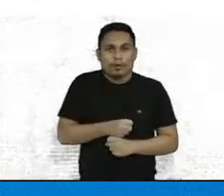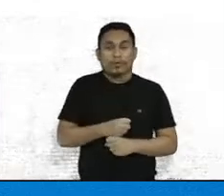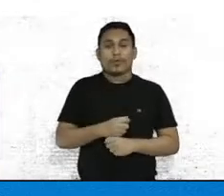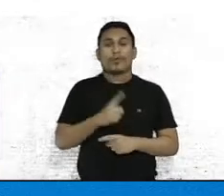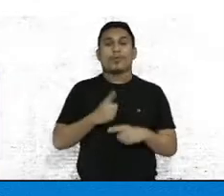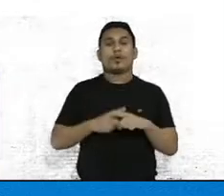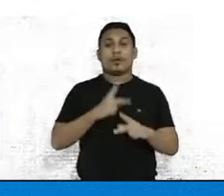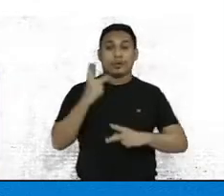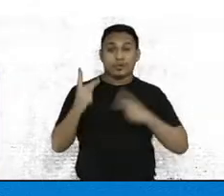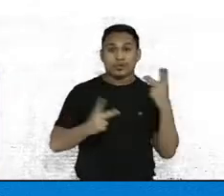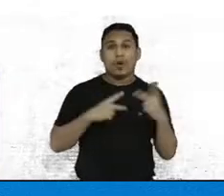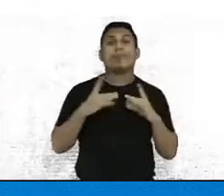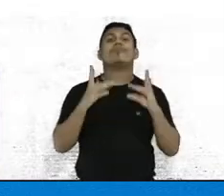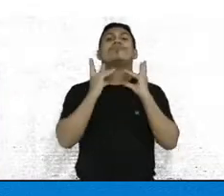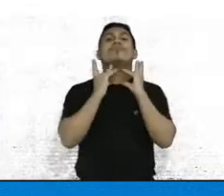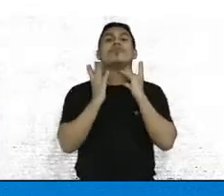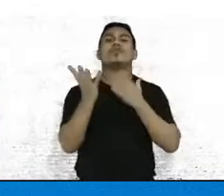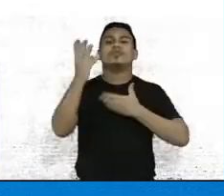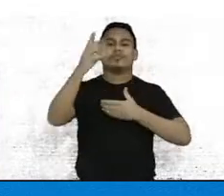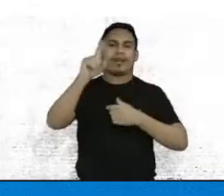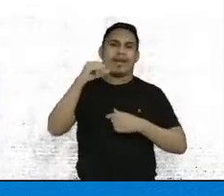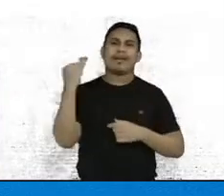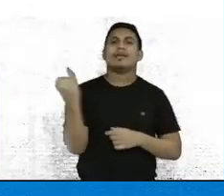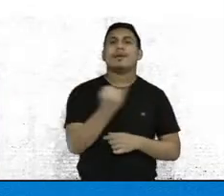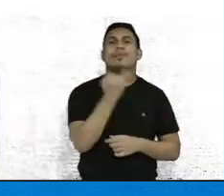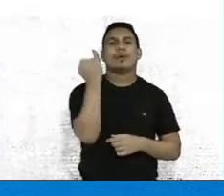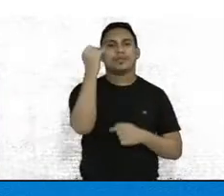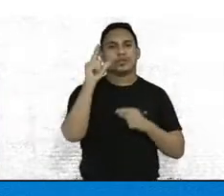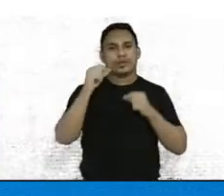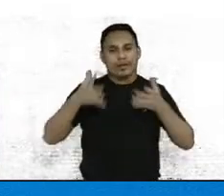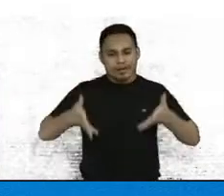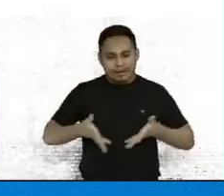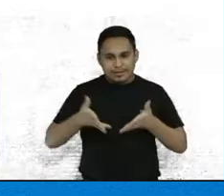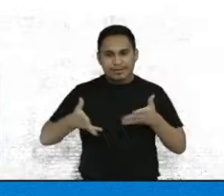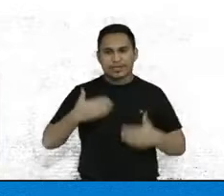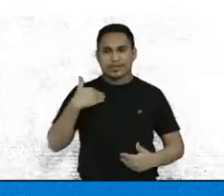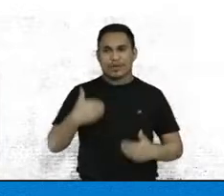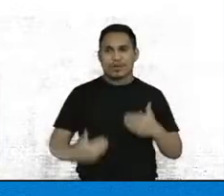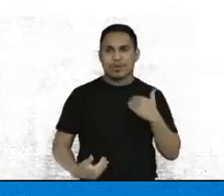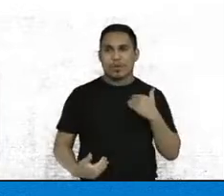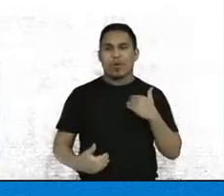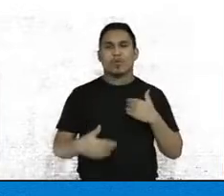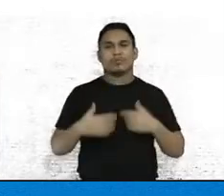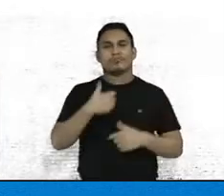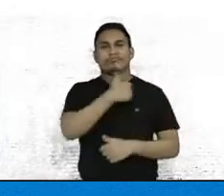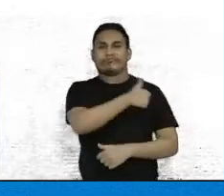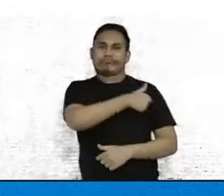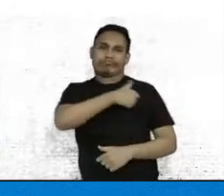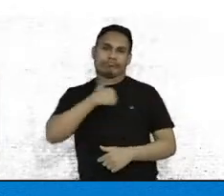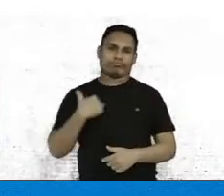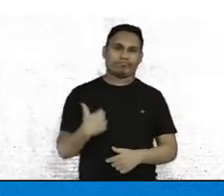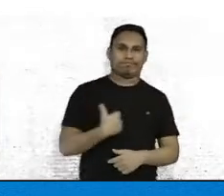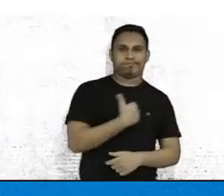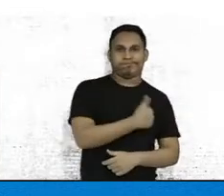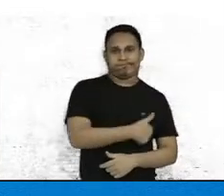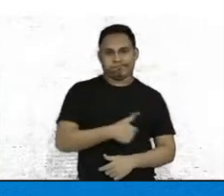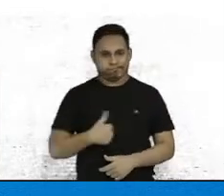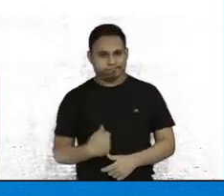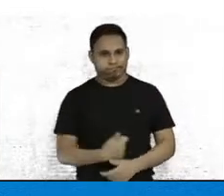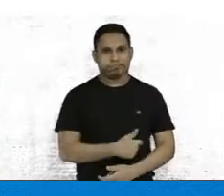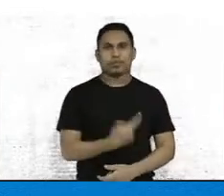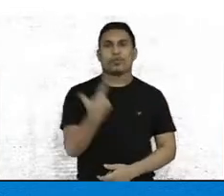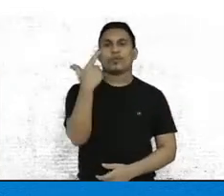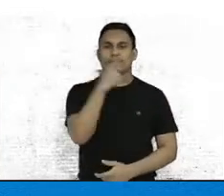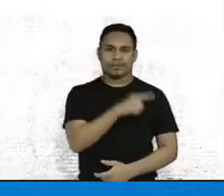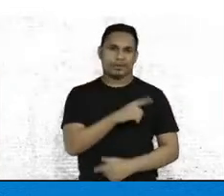muito importantes para a motilidade intestinal, para o movimento dos intestinos, tá? Então, um paciente que